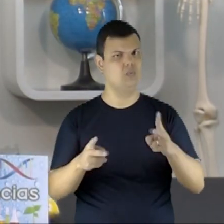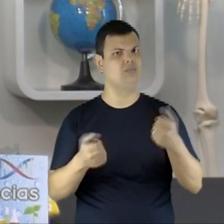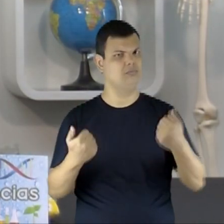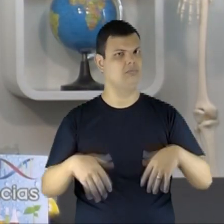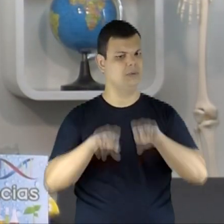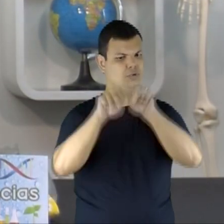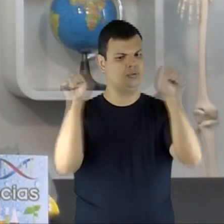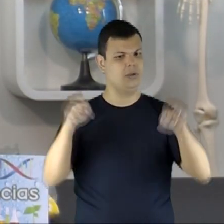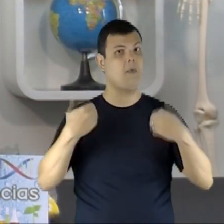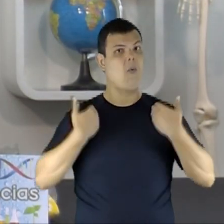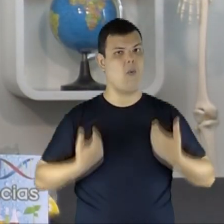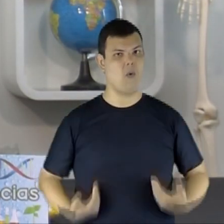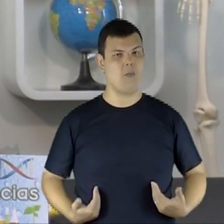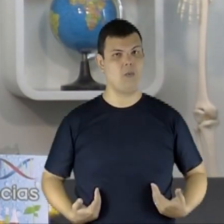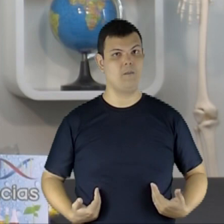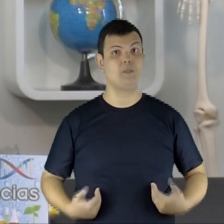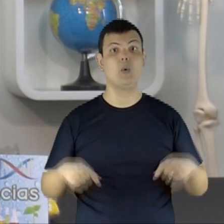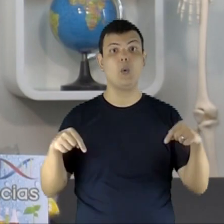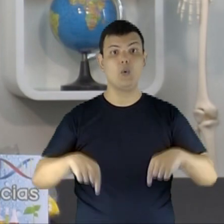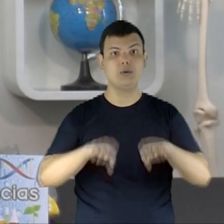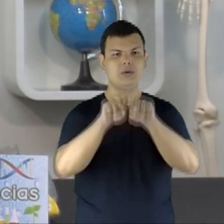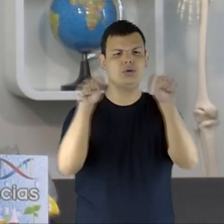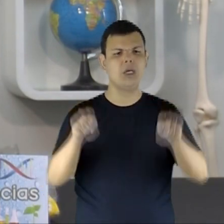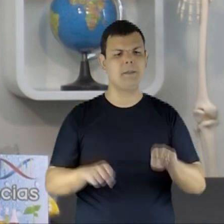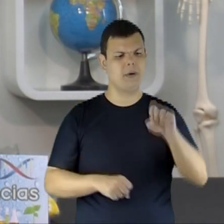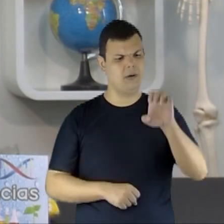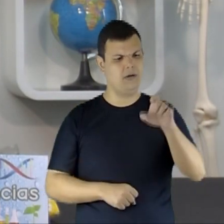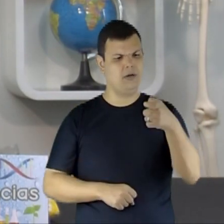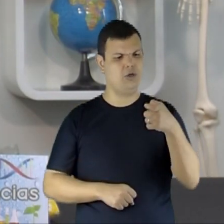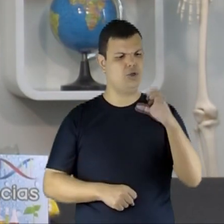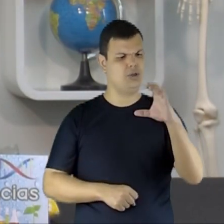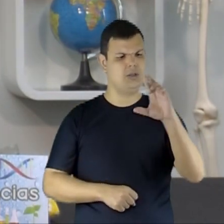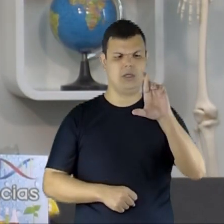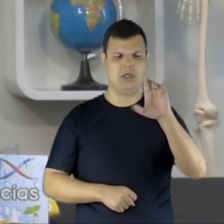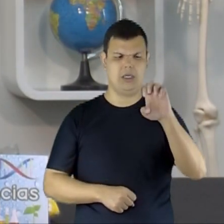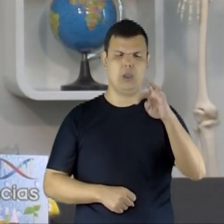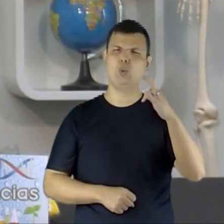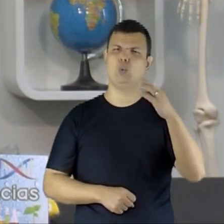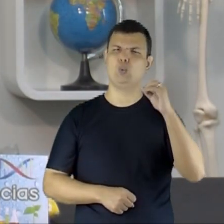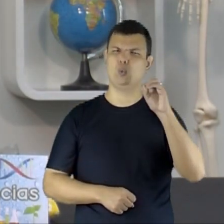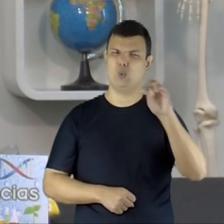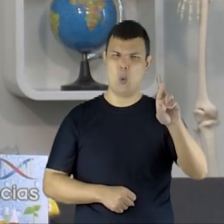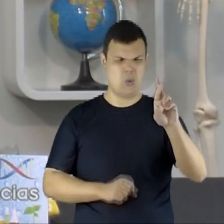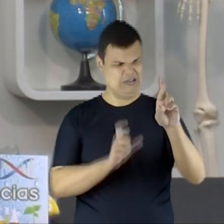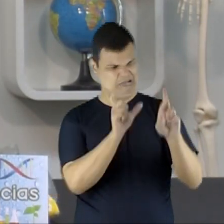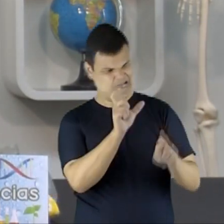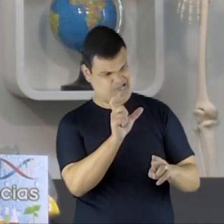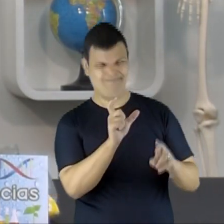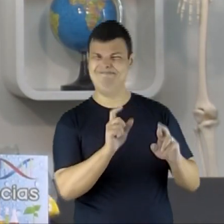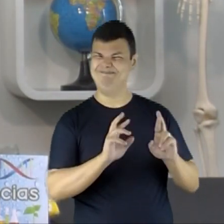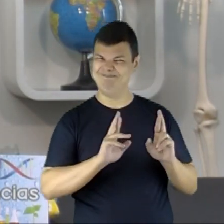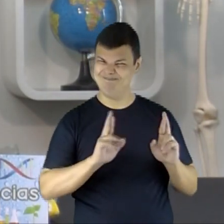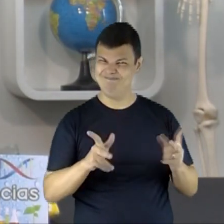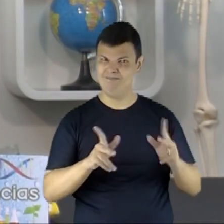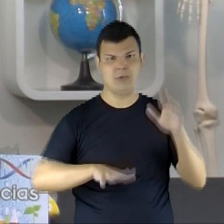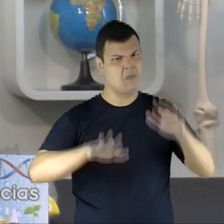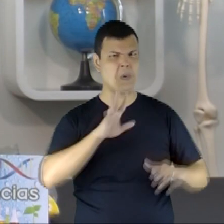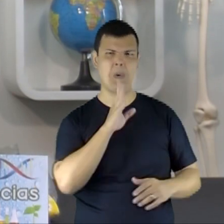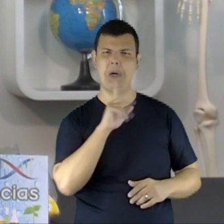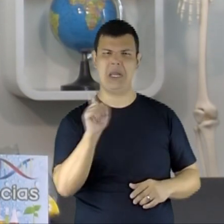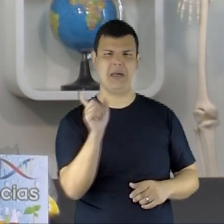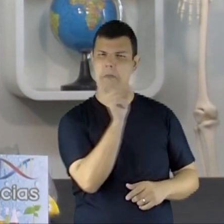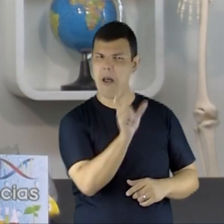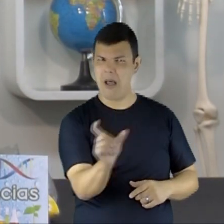humano e falaremos sobre o sistema excretor, tá bem? O nome é um pouquinho diferente, talvez vocês não conheçam essa